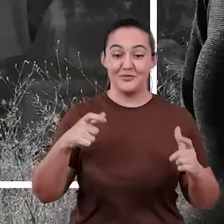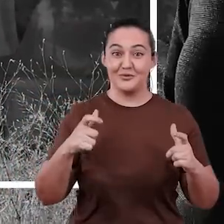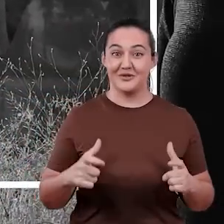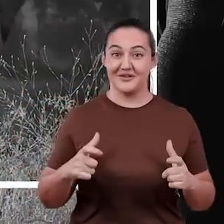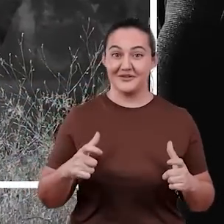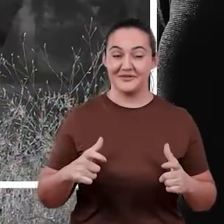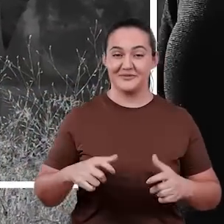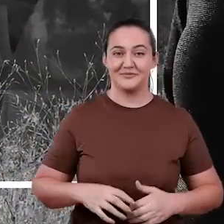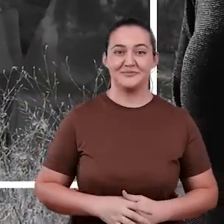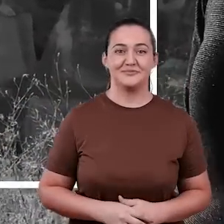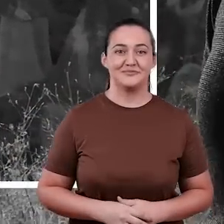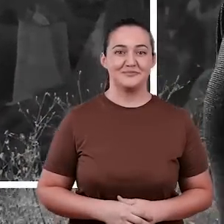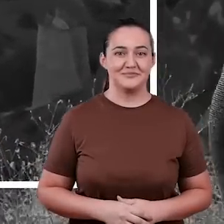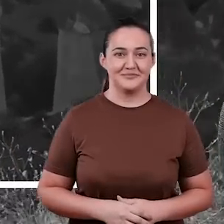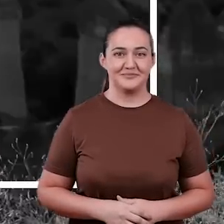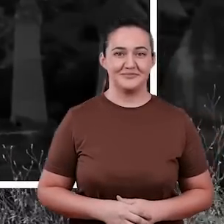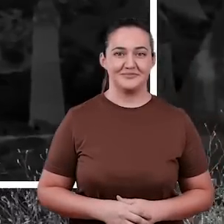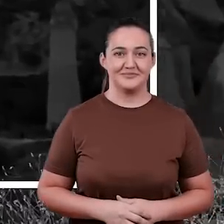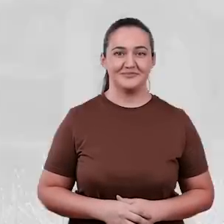Chegamos na Capadócia.